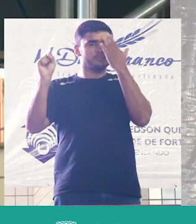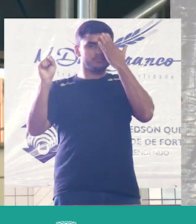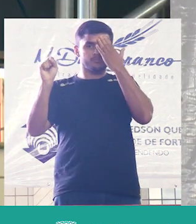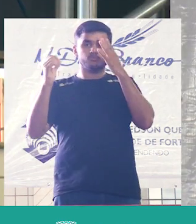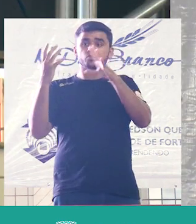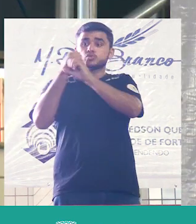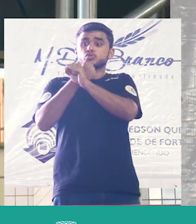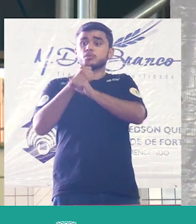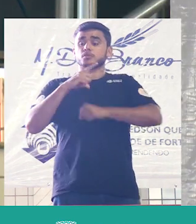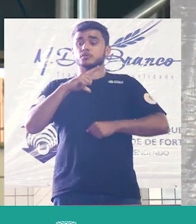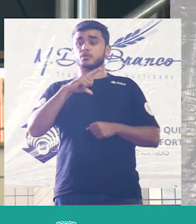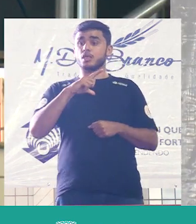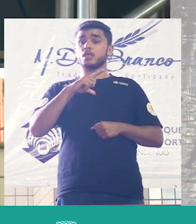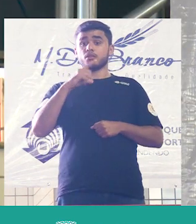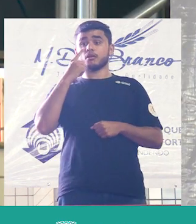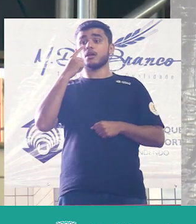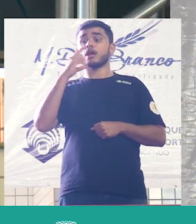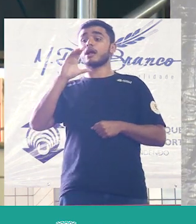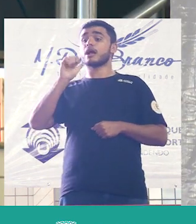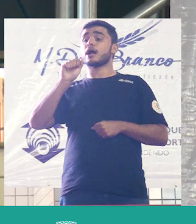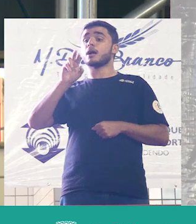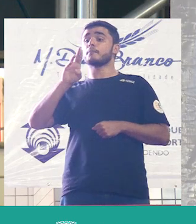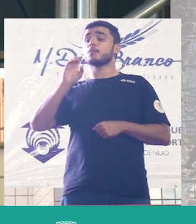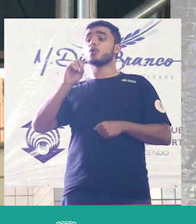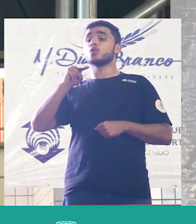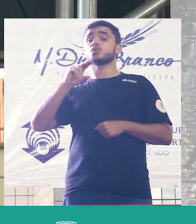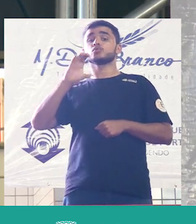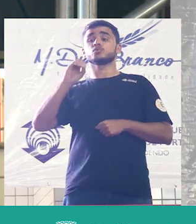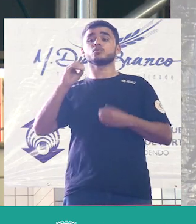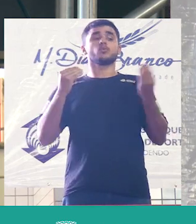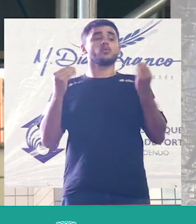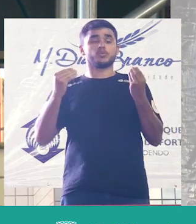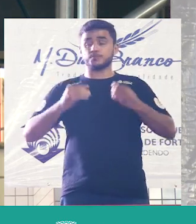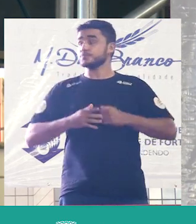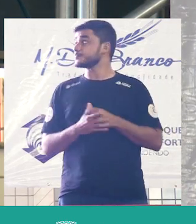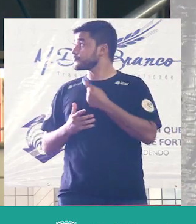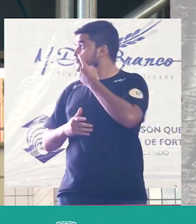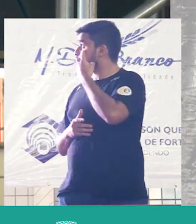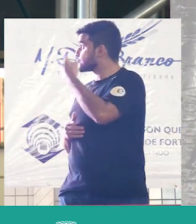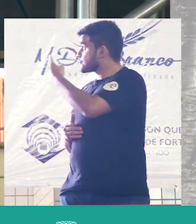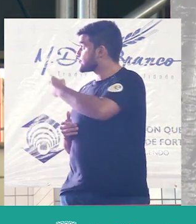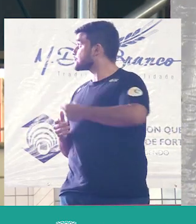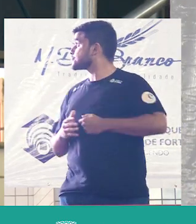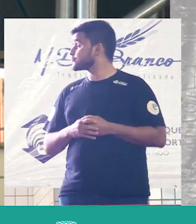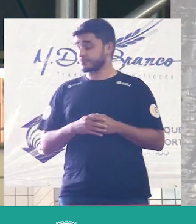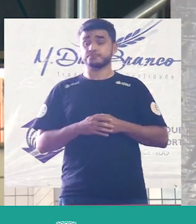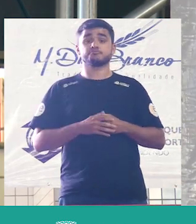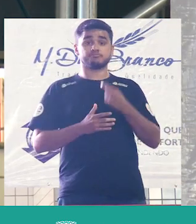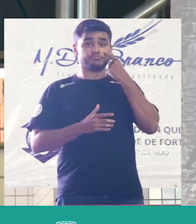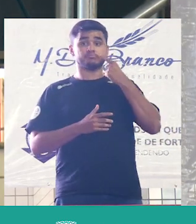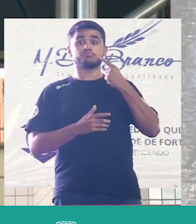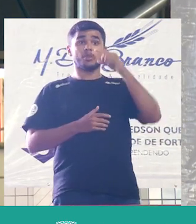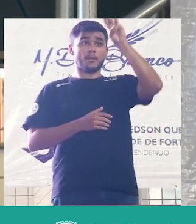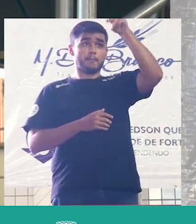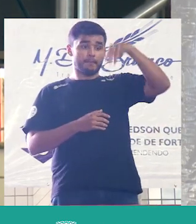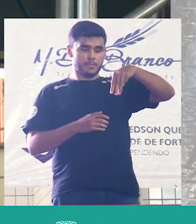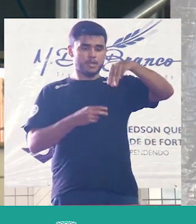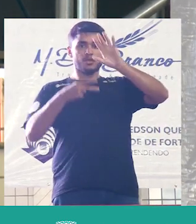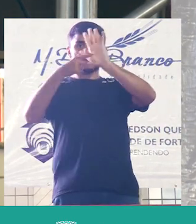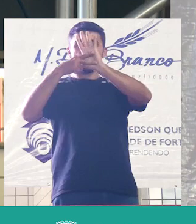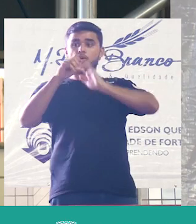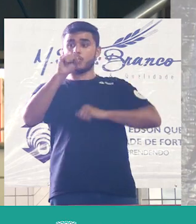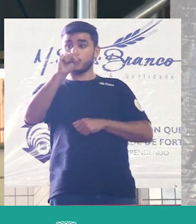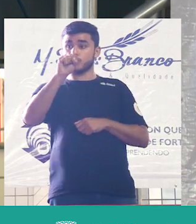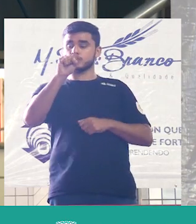gramas de gás carbônico você vai produzir? Então, voltando àquilo que eu falei no comecinho, você precisa de uma